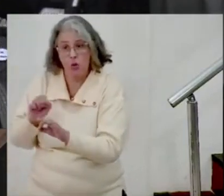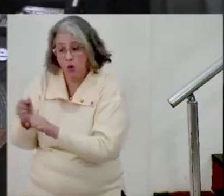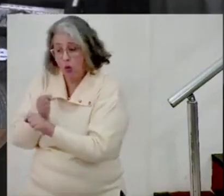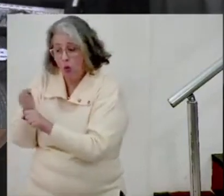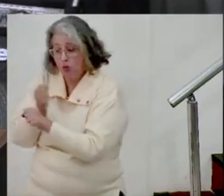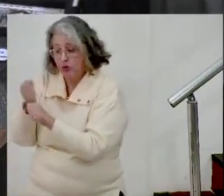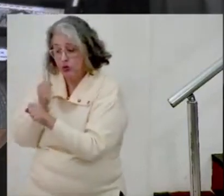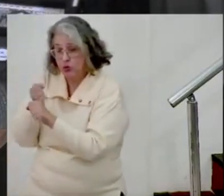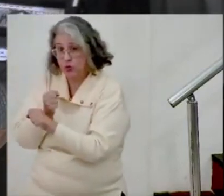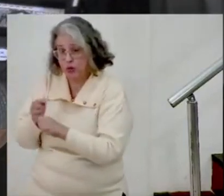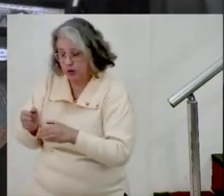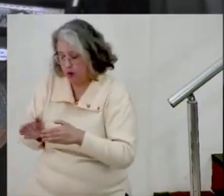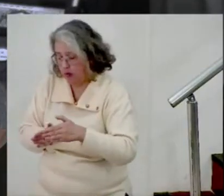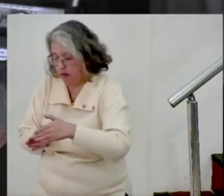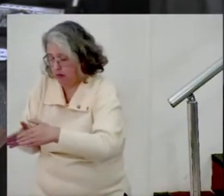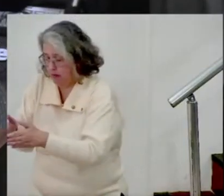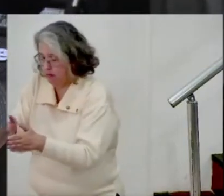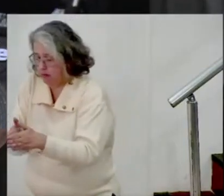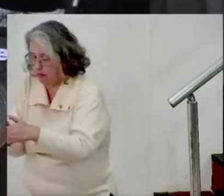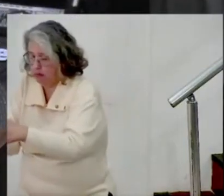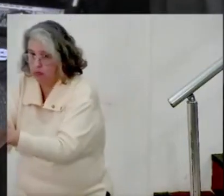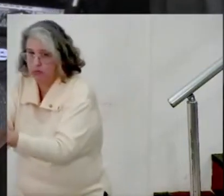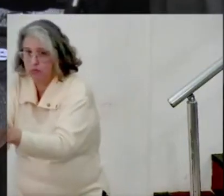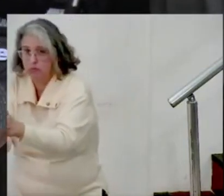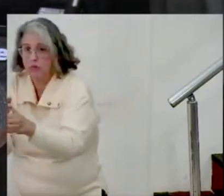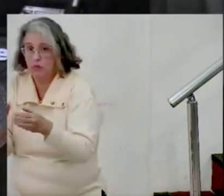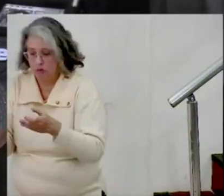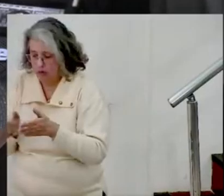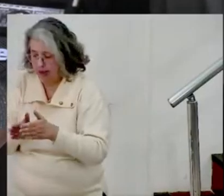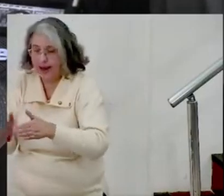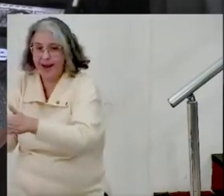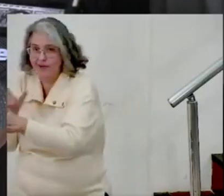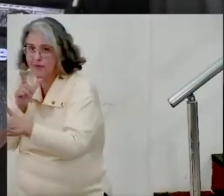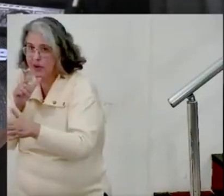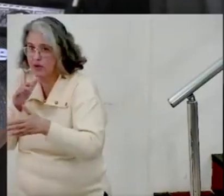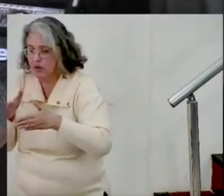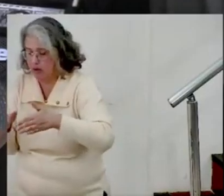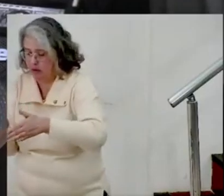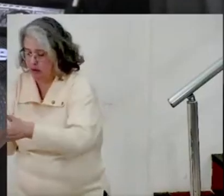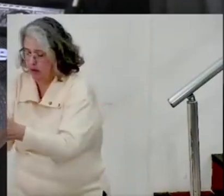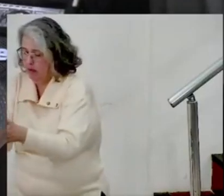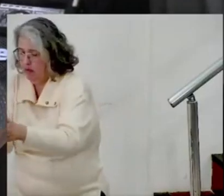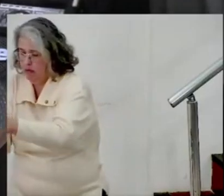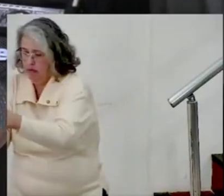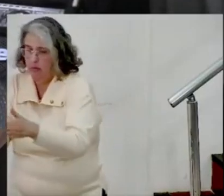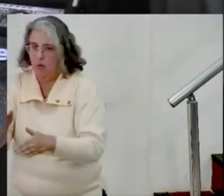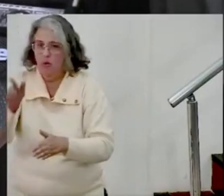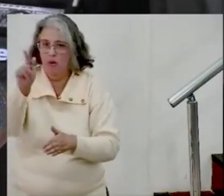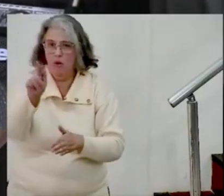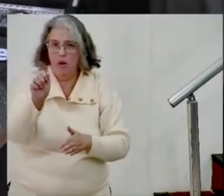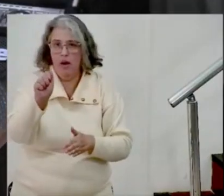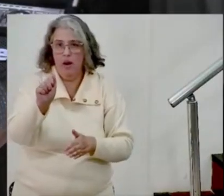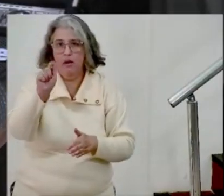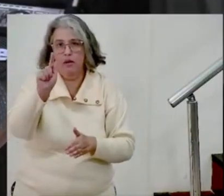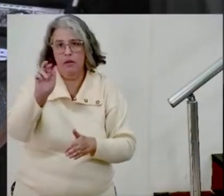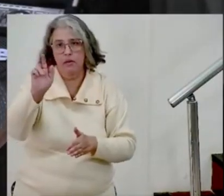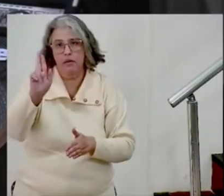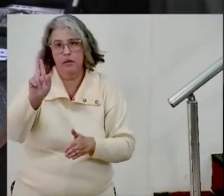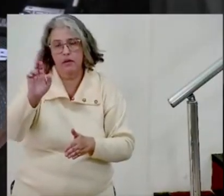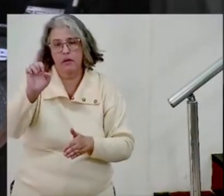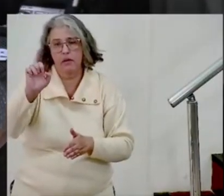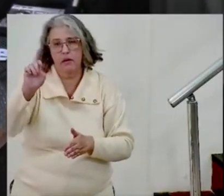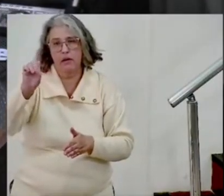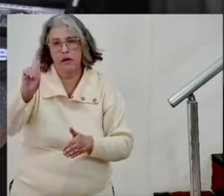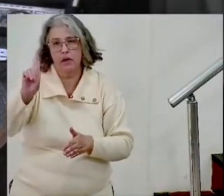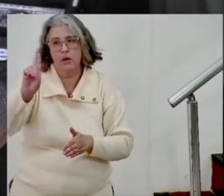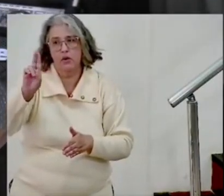e no livro dos Reis, que ele construiu um aqueduto. Esse é um mapa da cidade de Jerusalém naquela época. E a muralha era essa vermelha